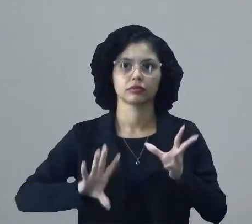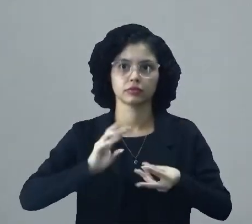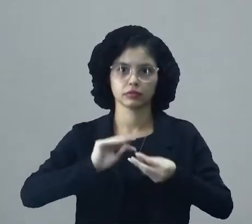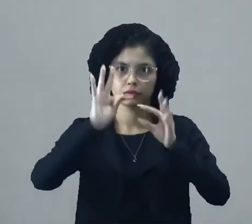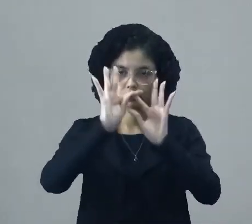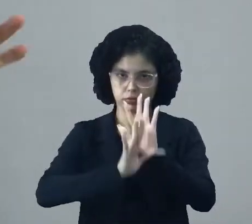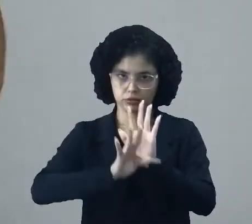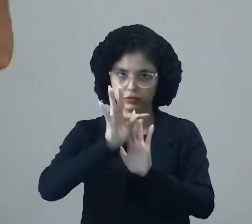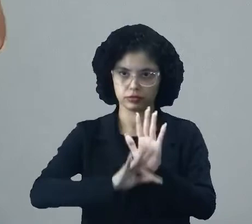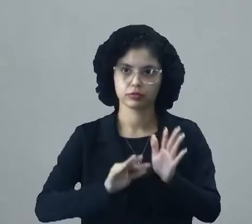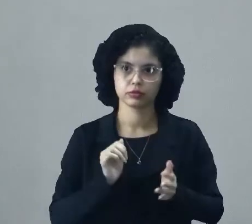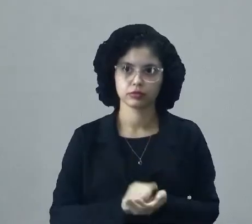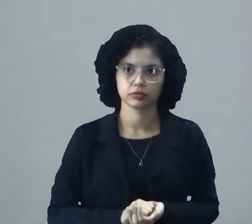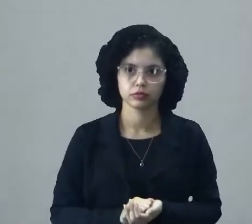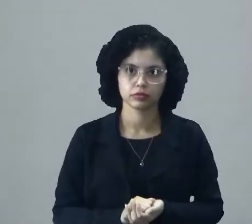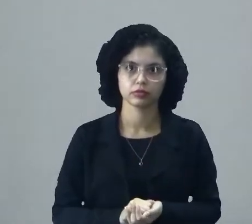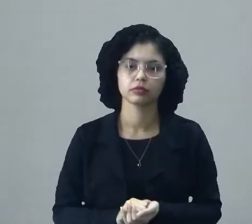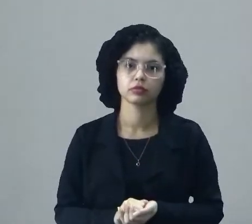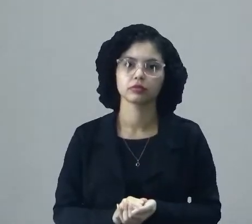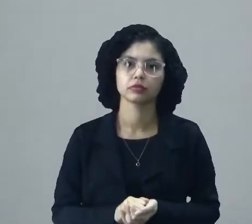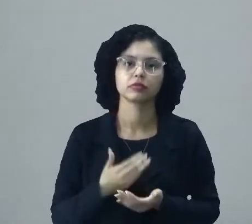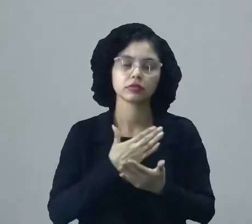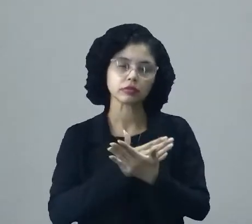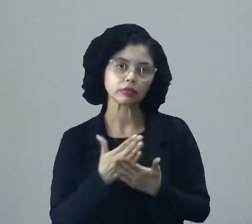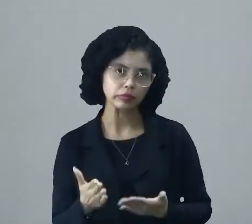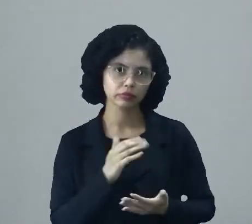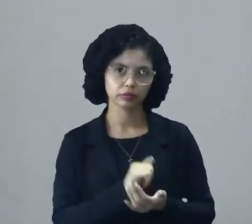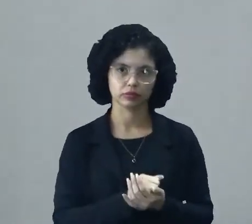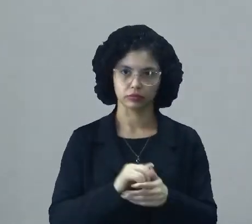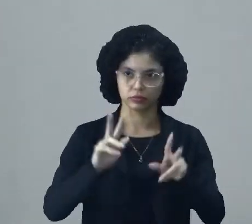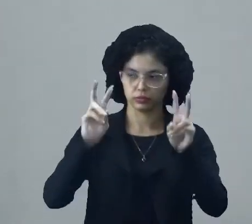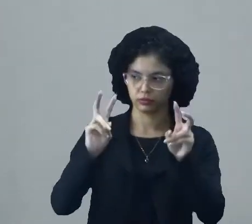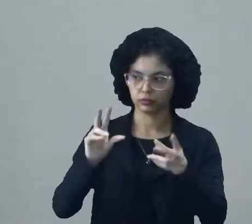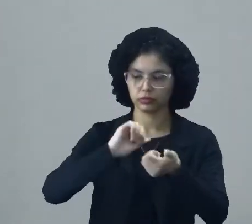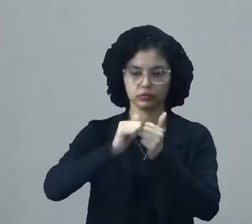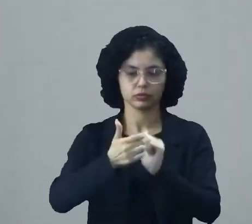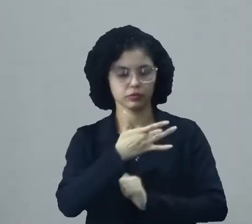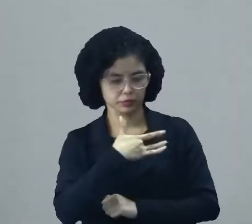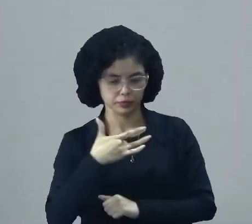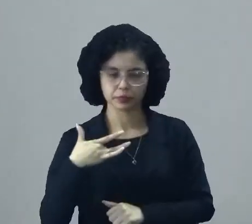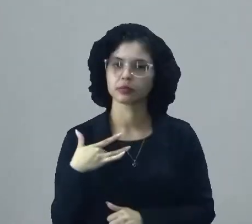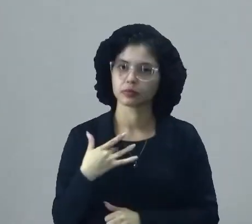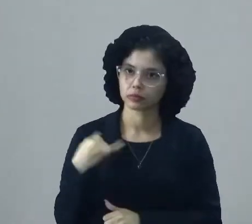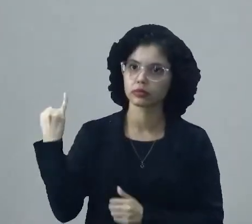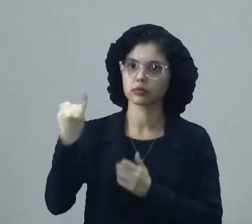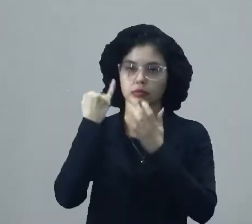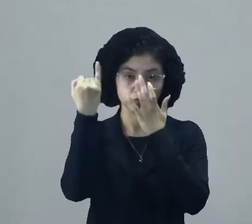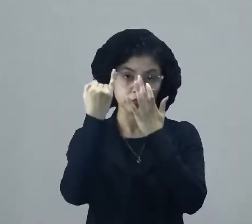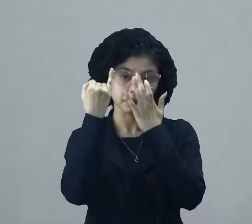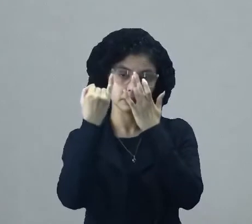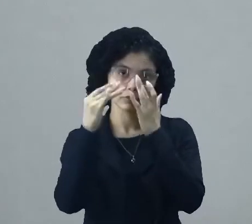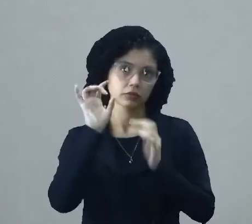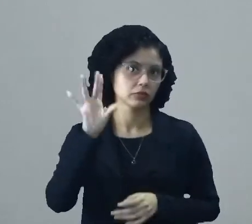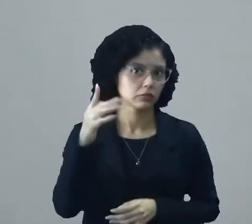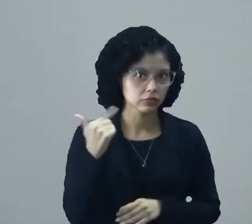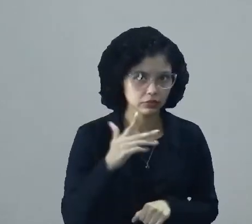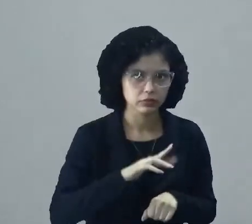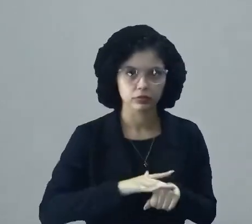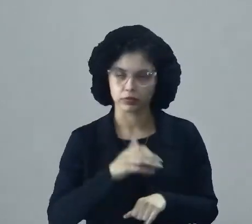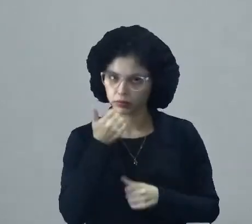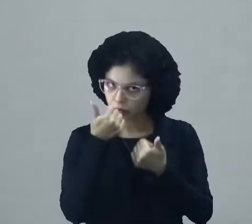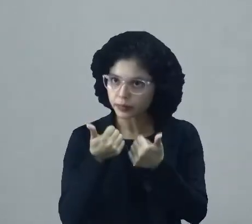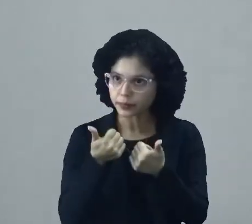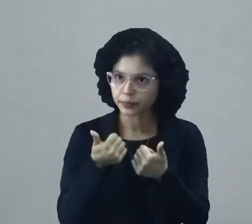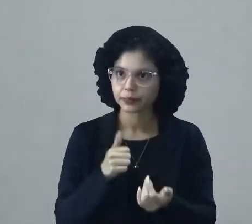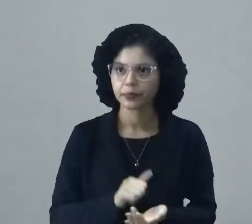já mencionei. A gente iniciou abordando o aspecto da saúde, que a gente sabe que é muito mais amplo do que não ter doença.